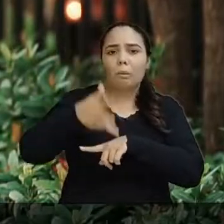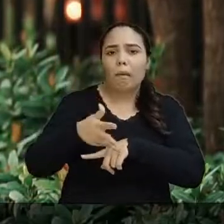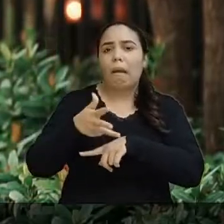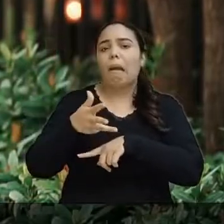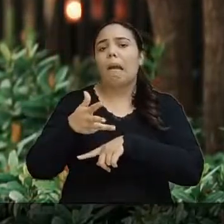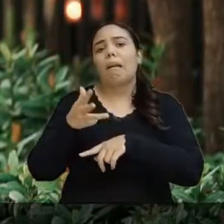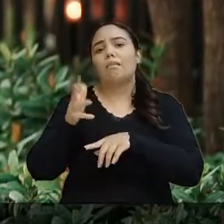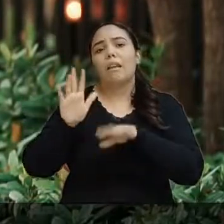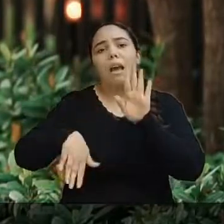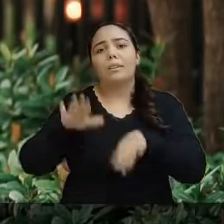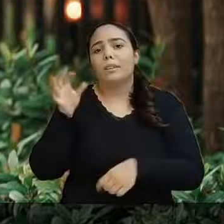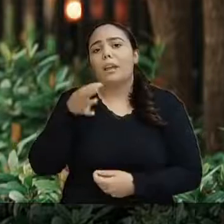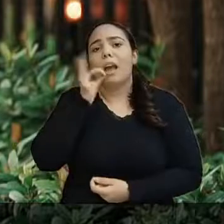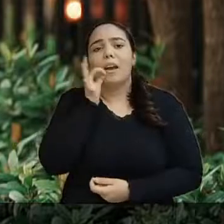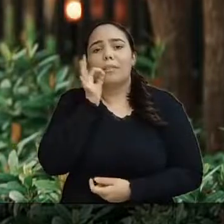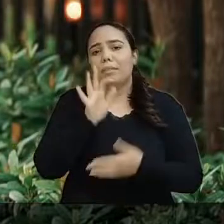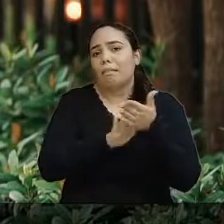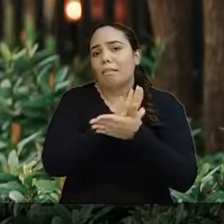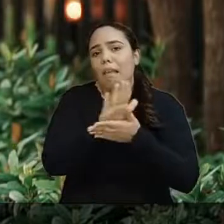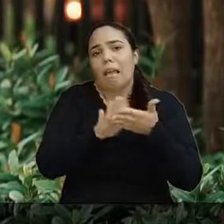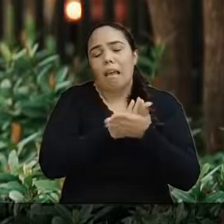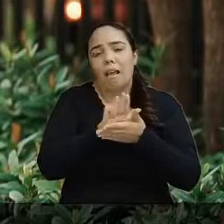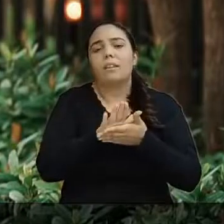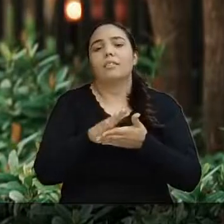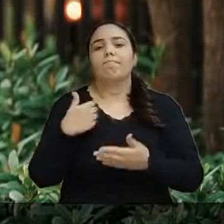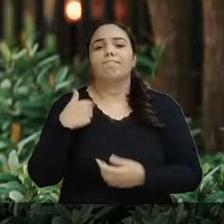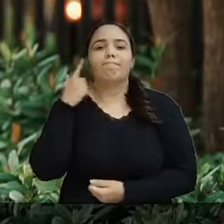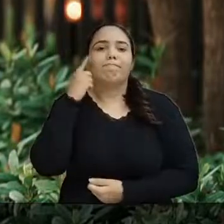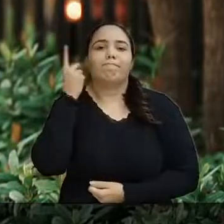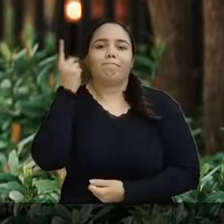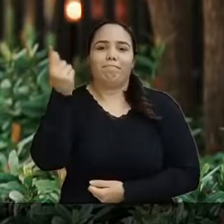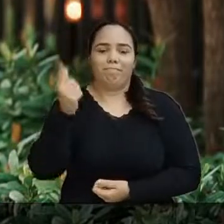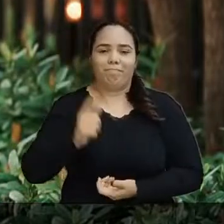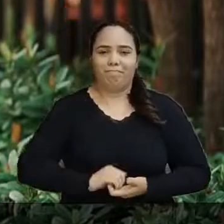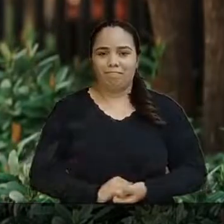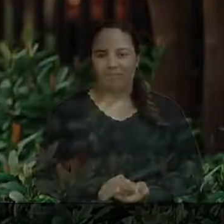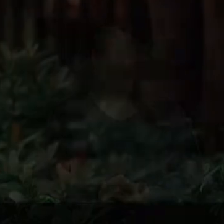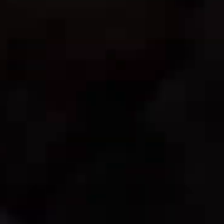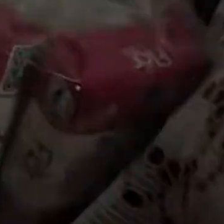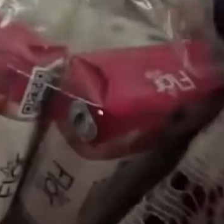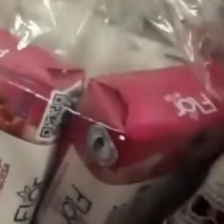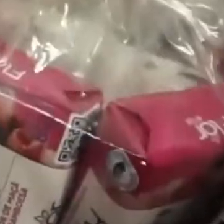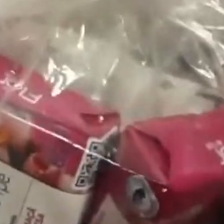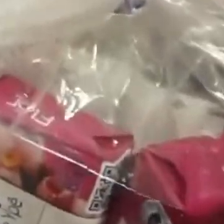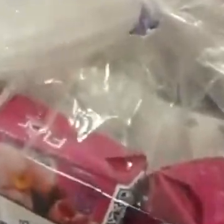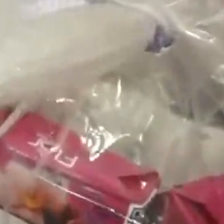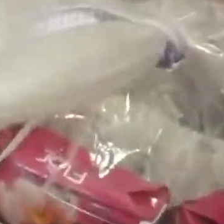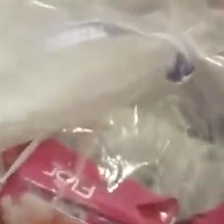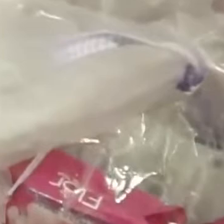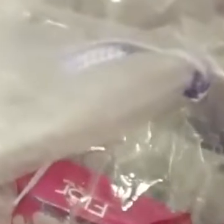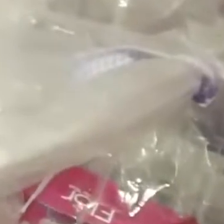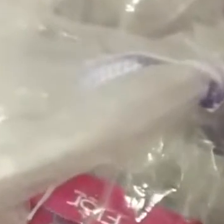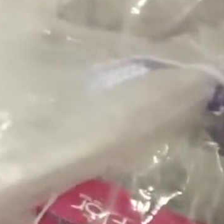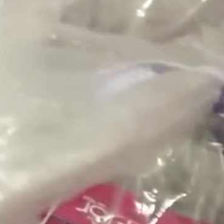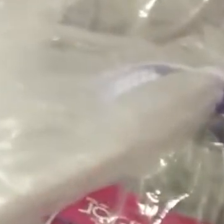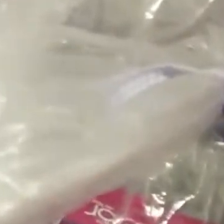2 horas da manhã, muito sem nenhum café. Então eu passei a fazer isso.